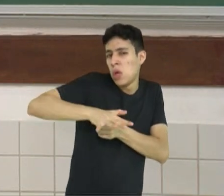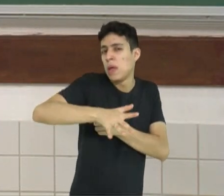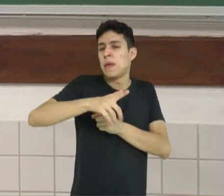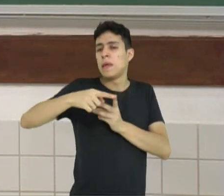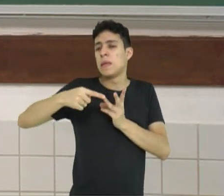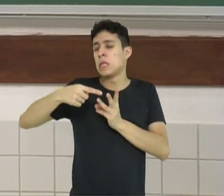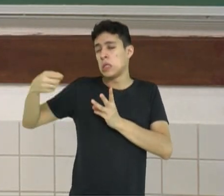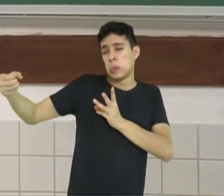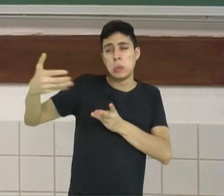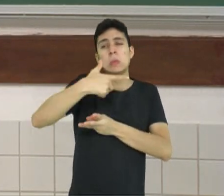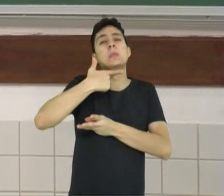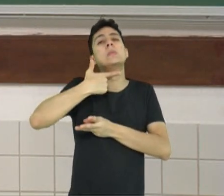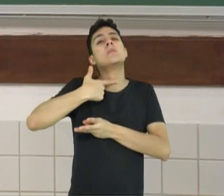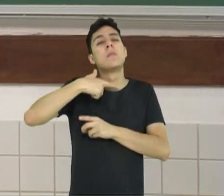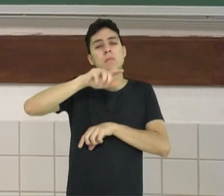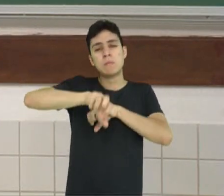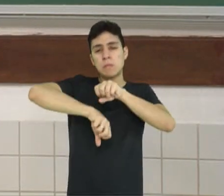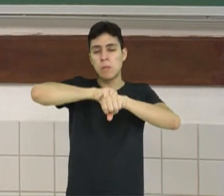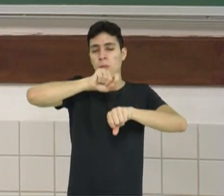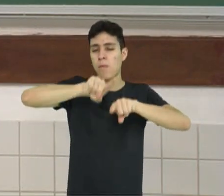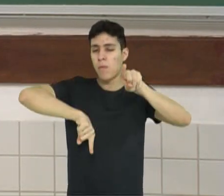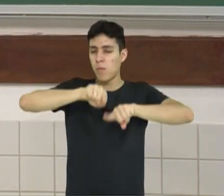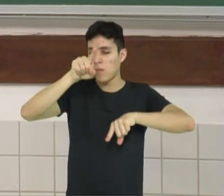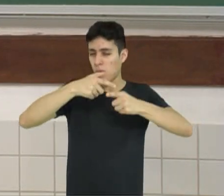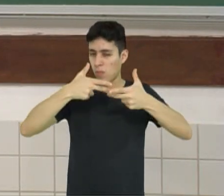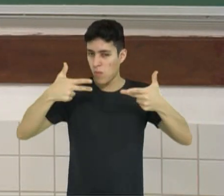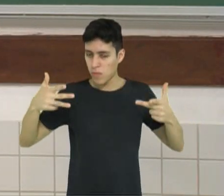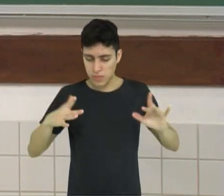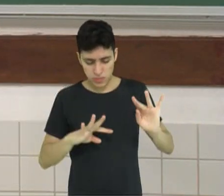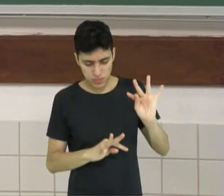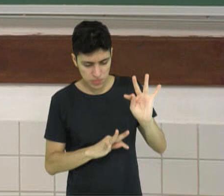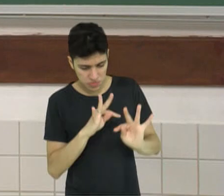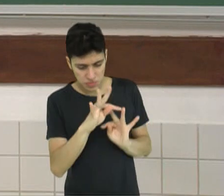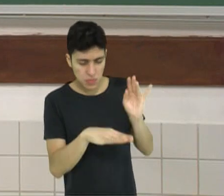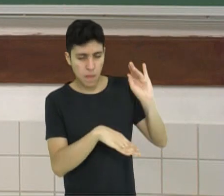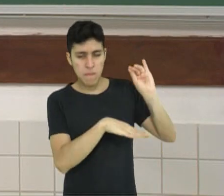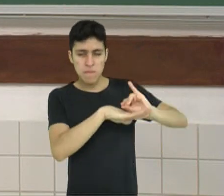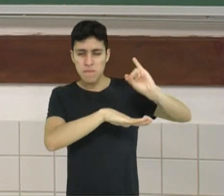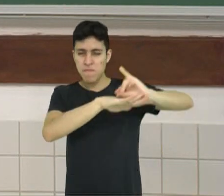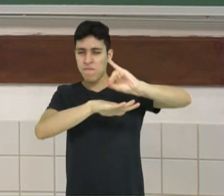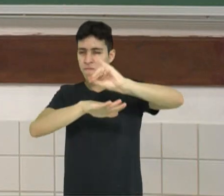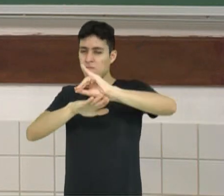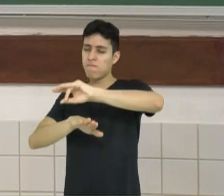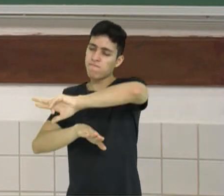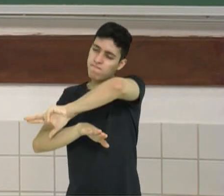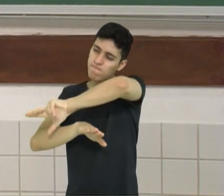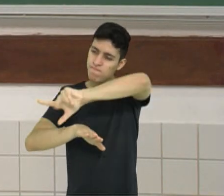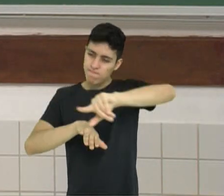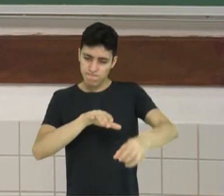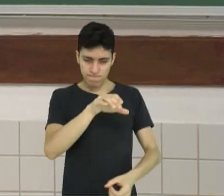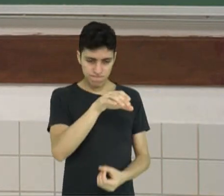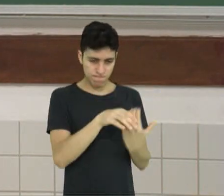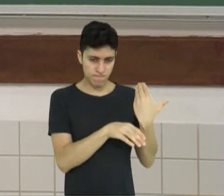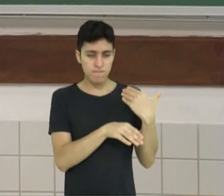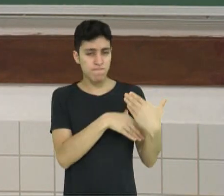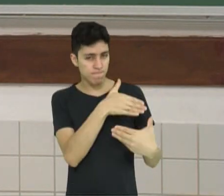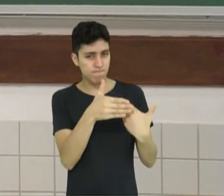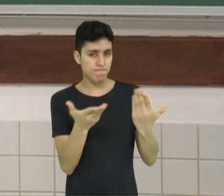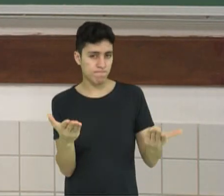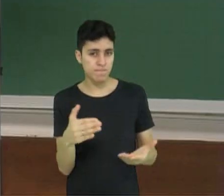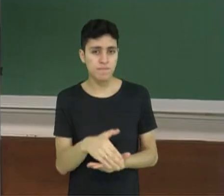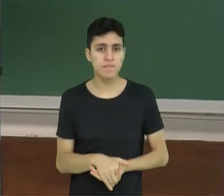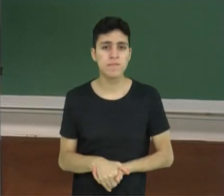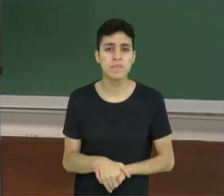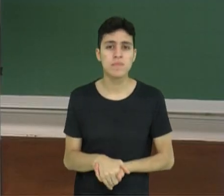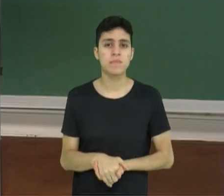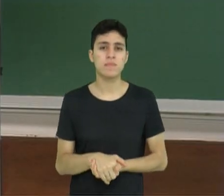novos produtos, o desenvolvimento tecnológico, as invenções que foram aparecendo ao longo da história da indústria,